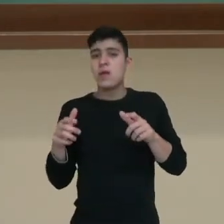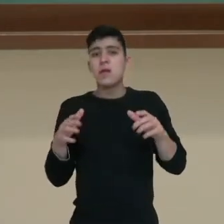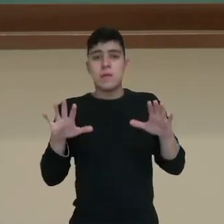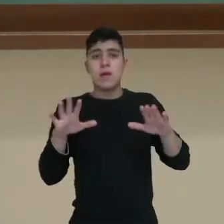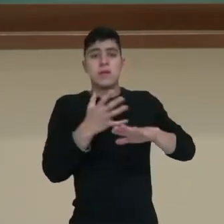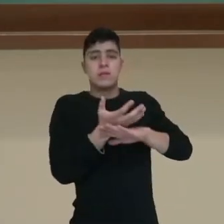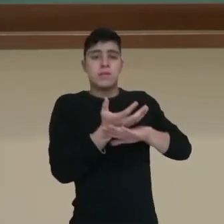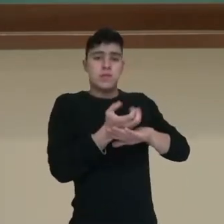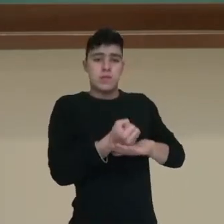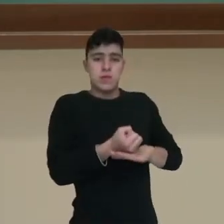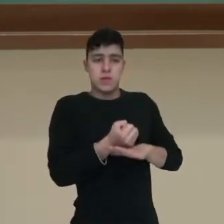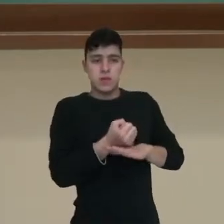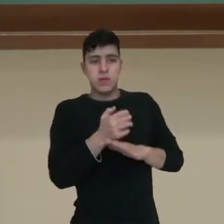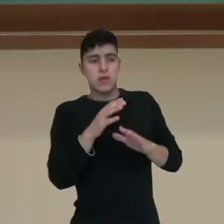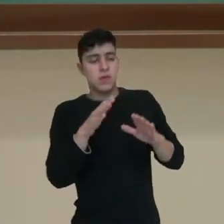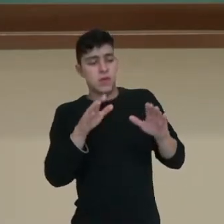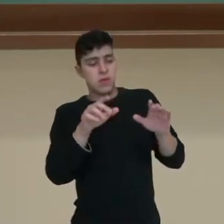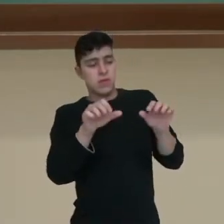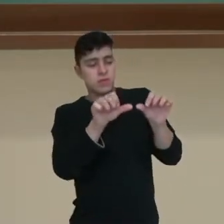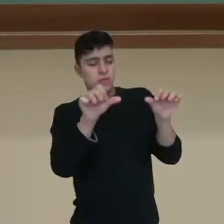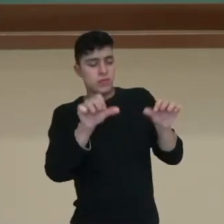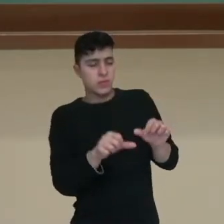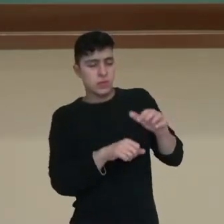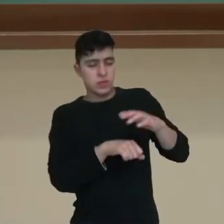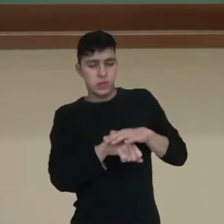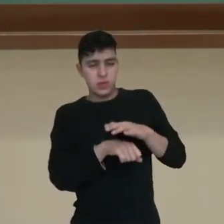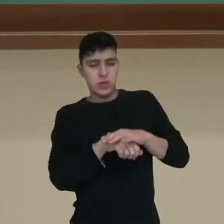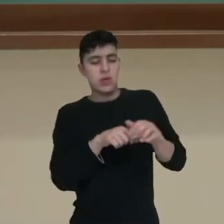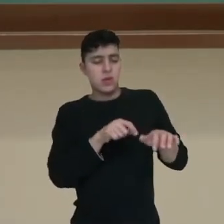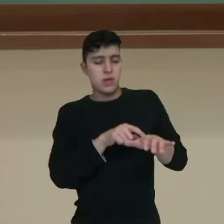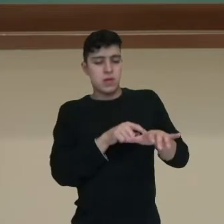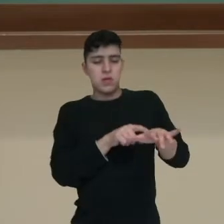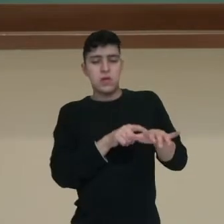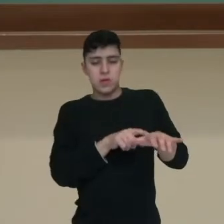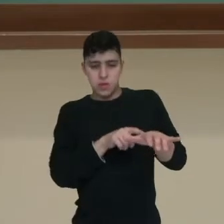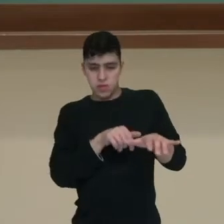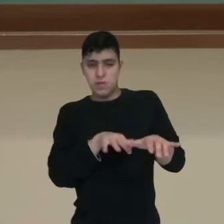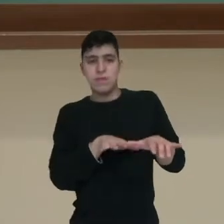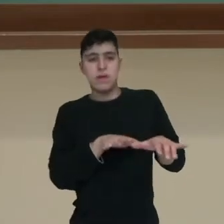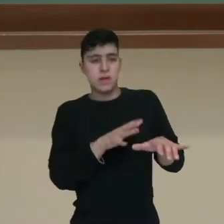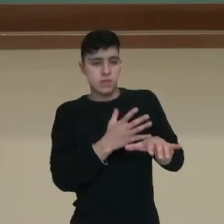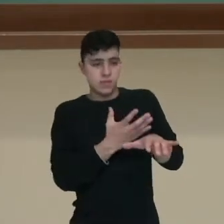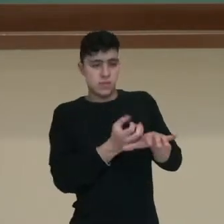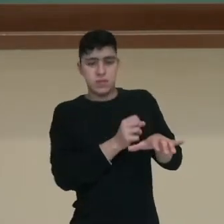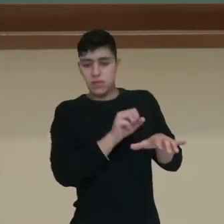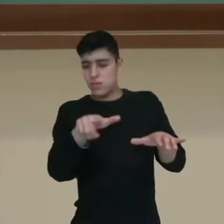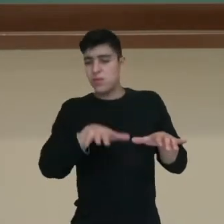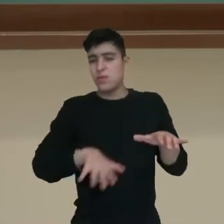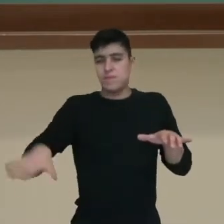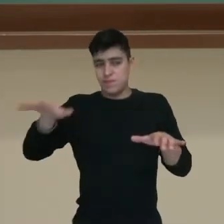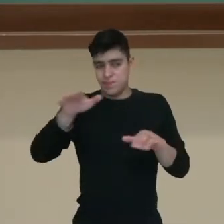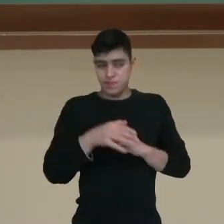concentrado. No caso, o corpo do ser vivo aqui do protozoário é mais concentrado do que o meio. ok?